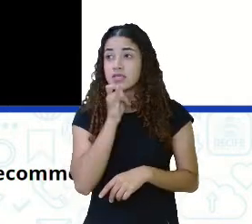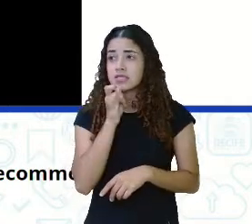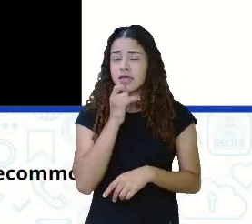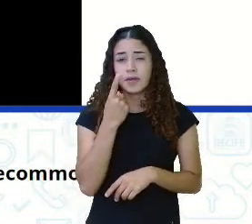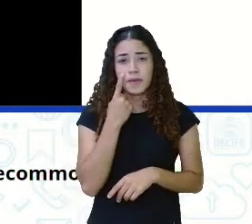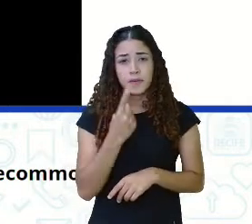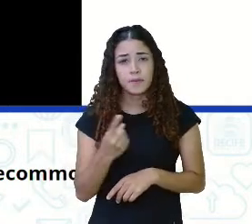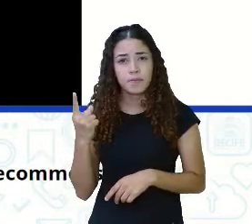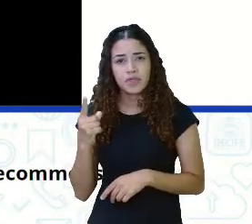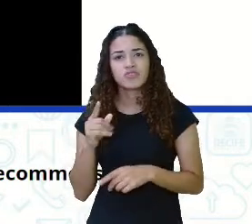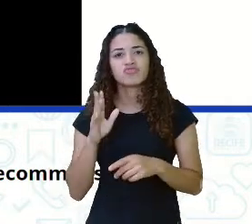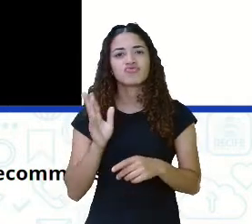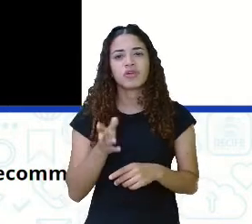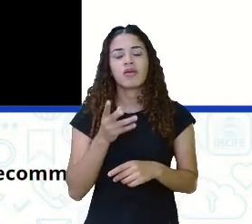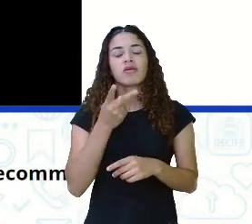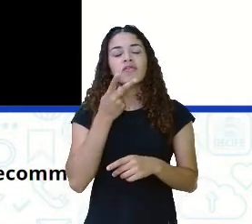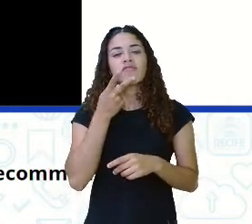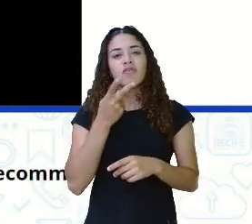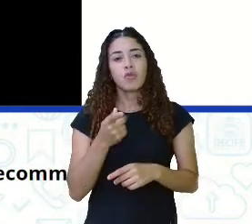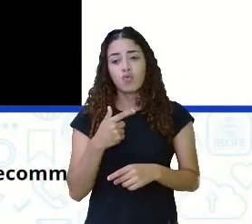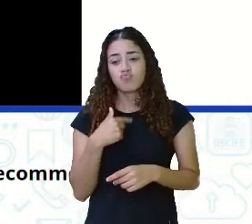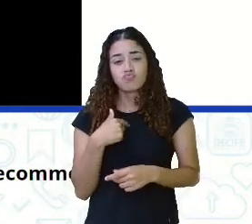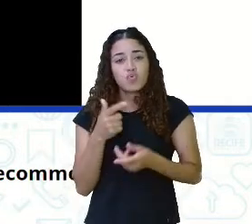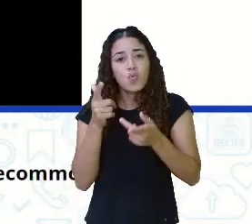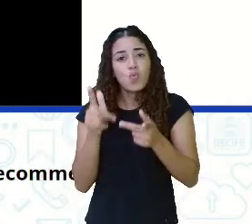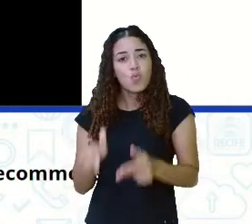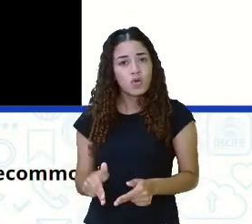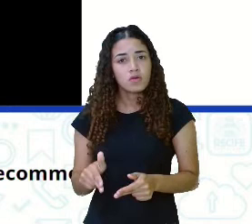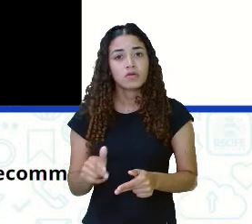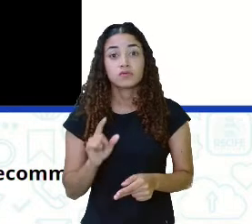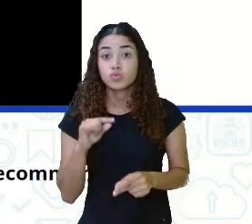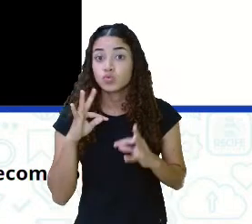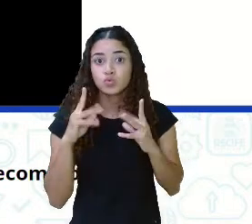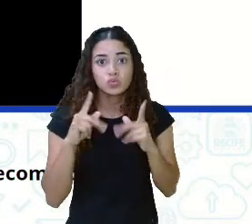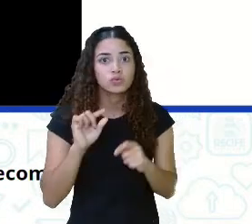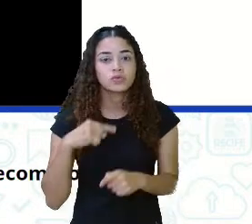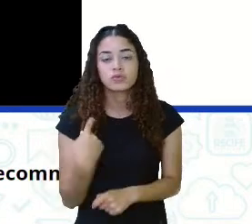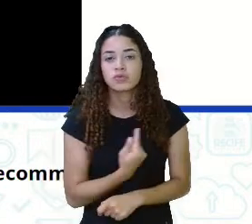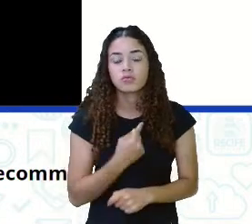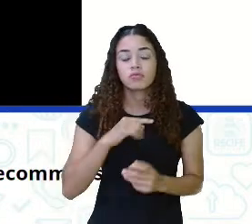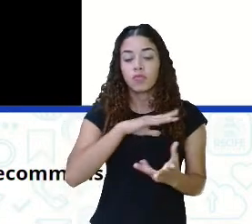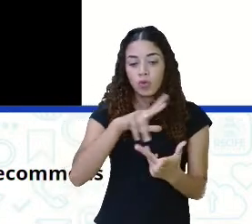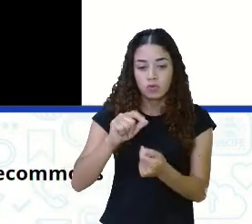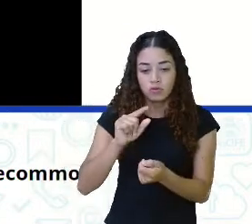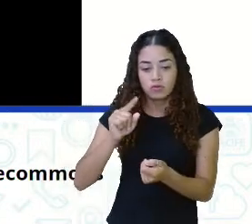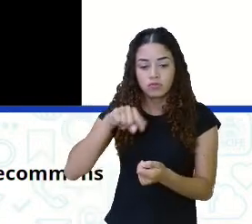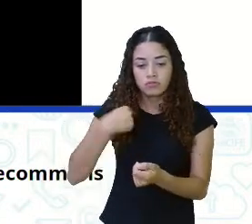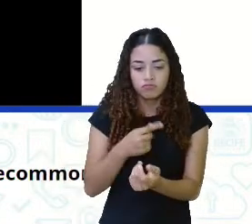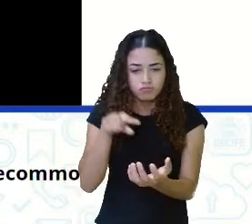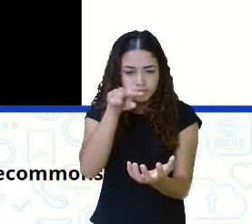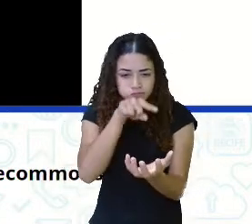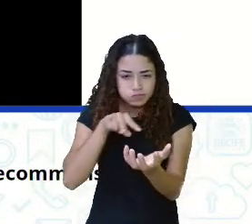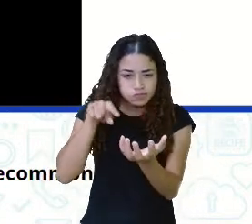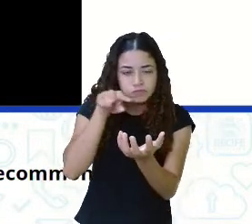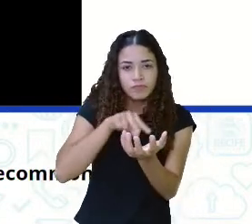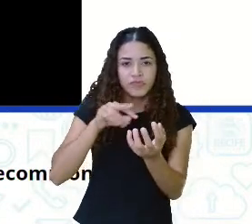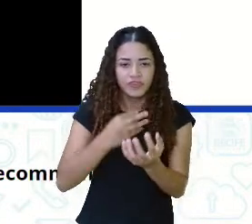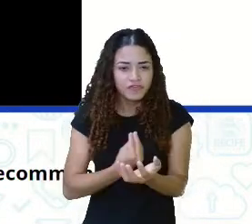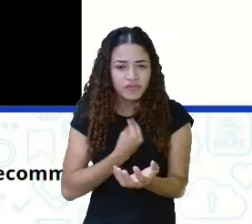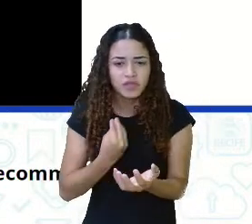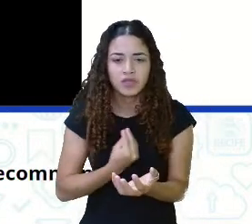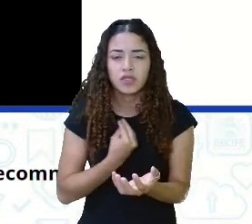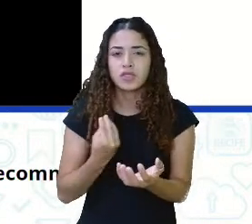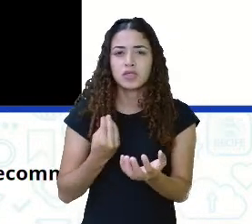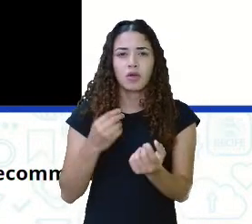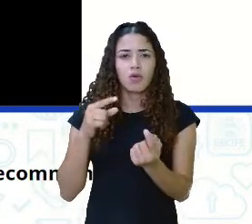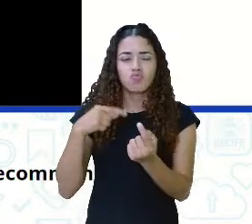está dizendo a mesma coisa que eu falei antes, que tudo que nós vemos no mundo, todas as coisas vivas, independente de qual domínio